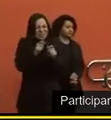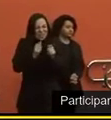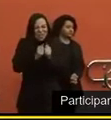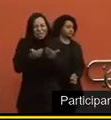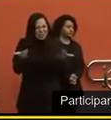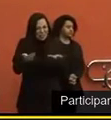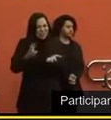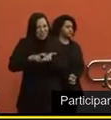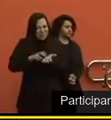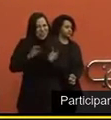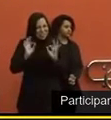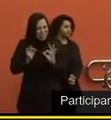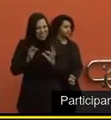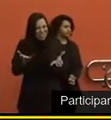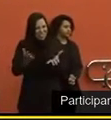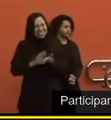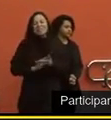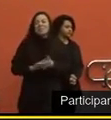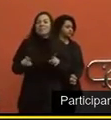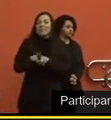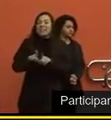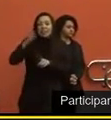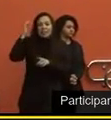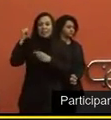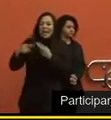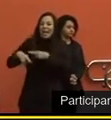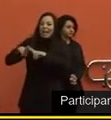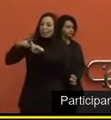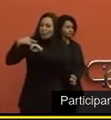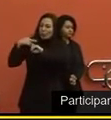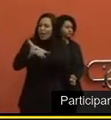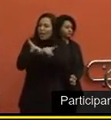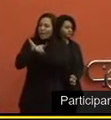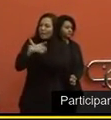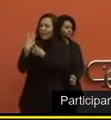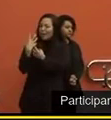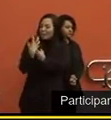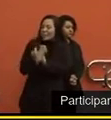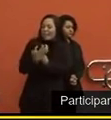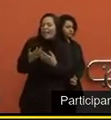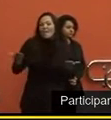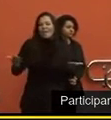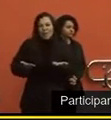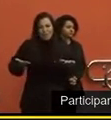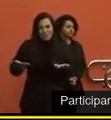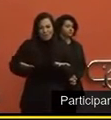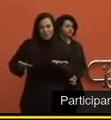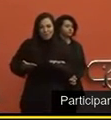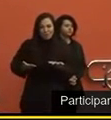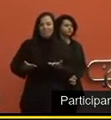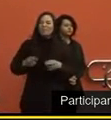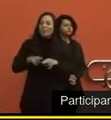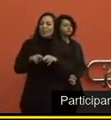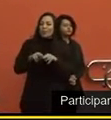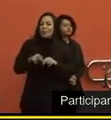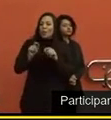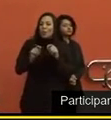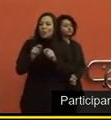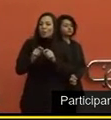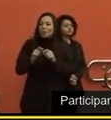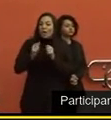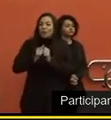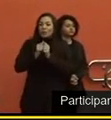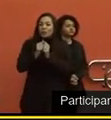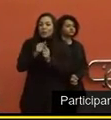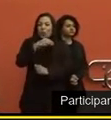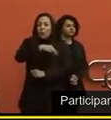envolvidos nesta manhã. Sei também da responsabilidade que pesa sobre seus ombros. Nesse momento, passo a integrar